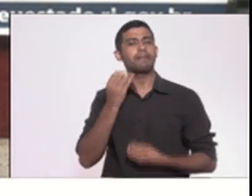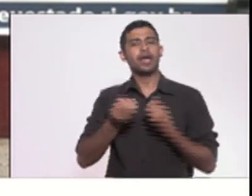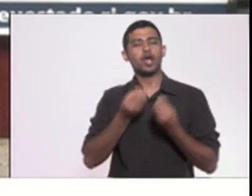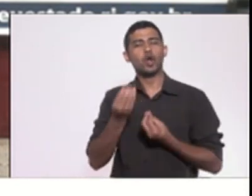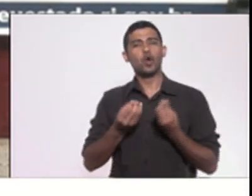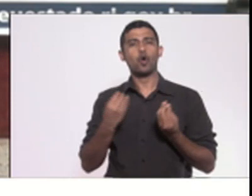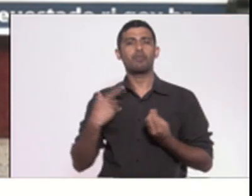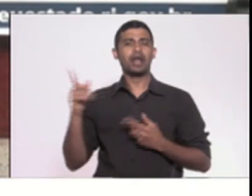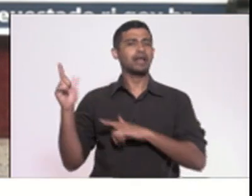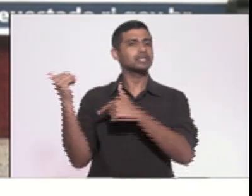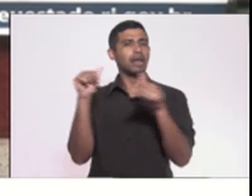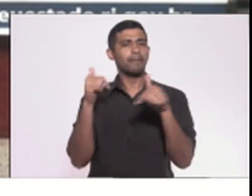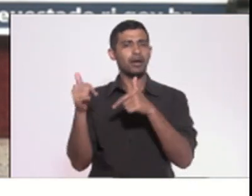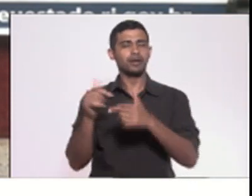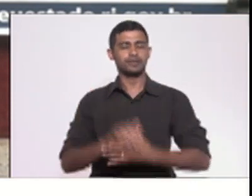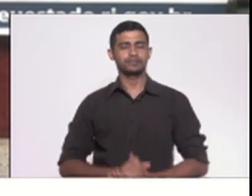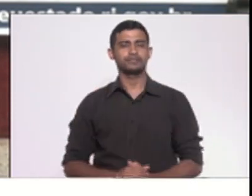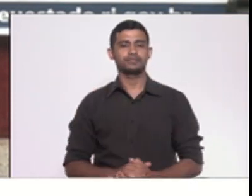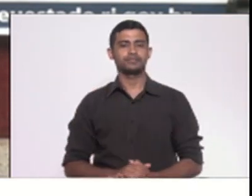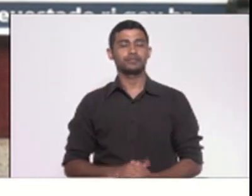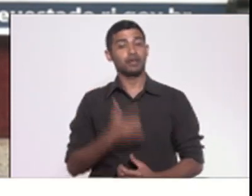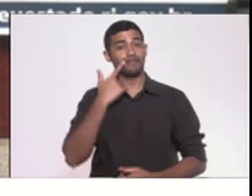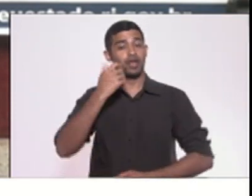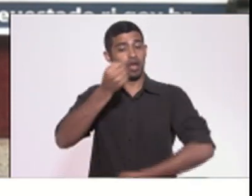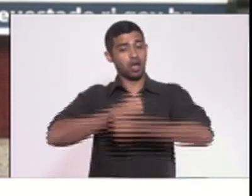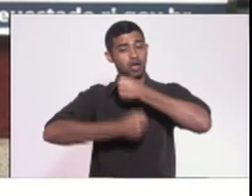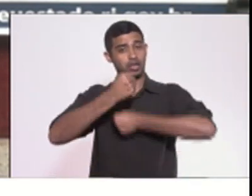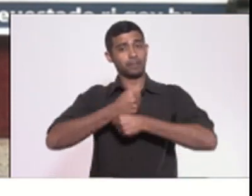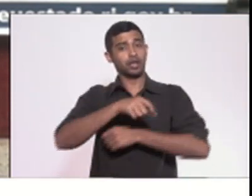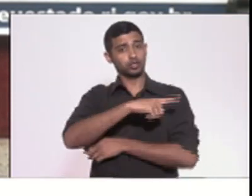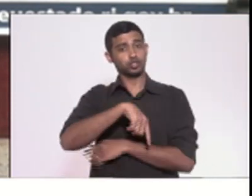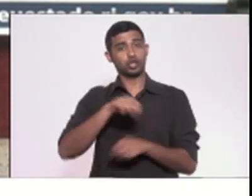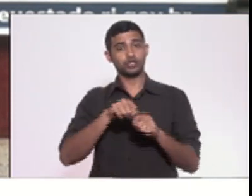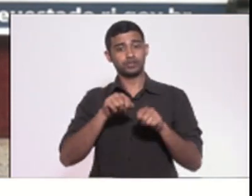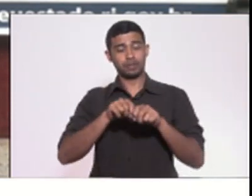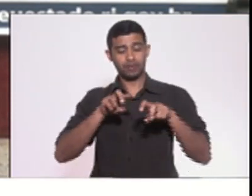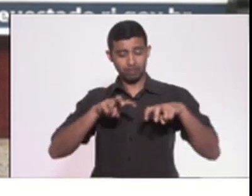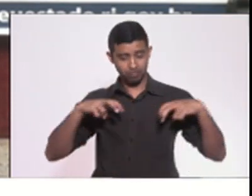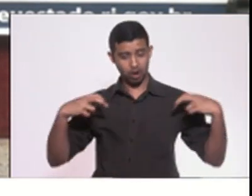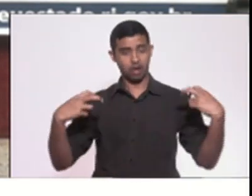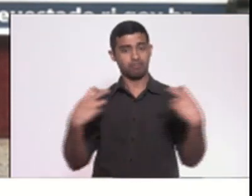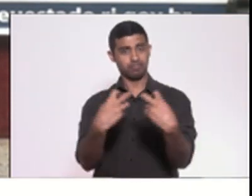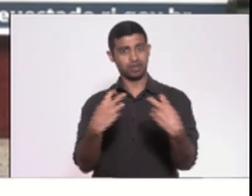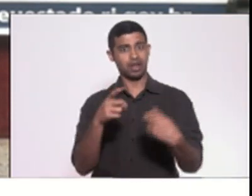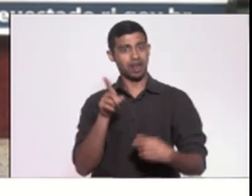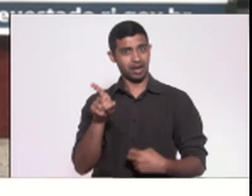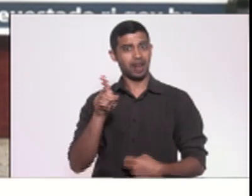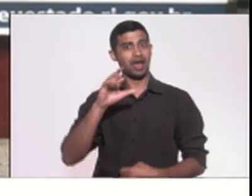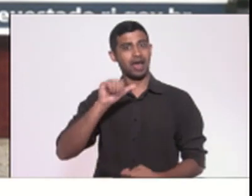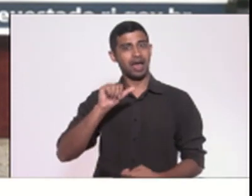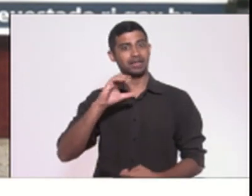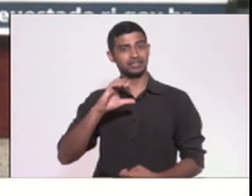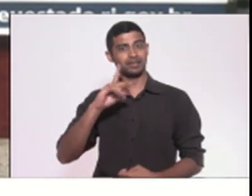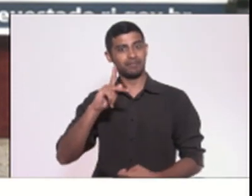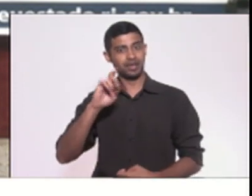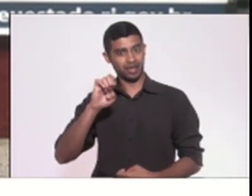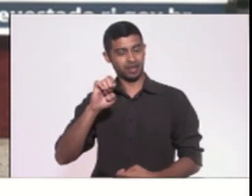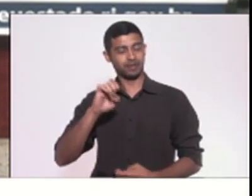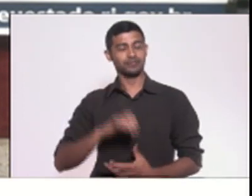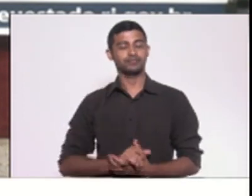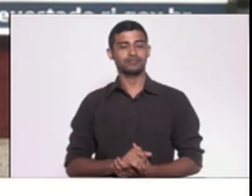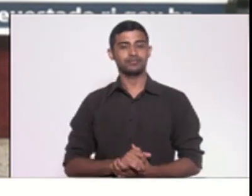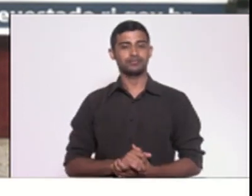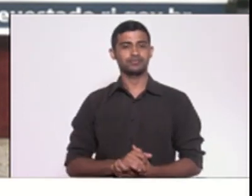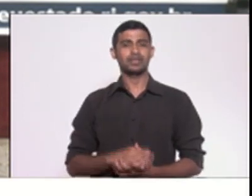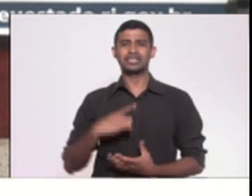cluster. E isso, no ano passado, nós fizemos uma mesa redonda na OCDE, em que várias dessas pessoas